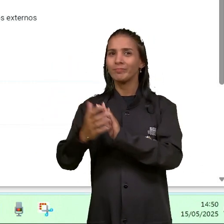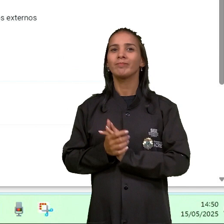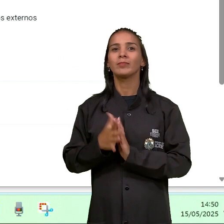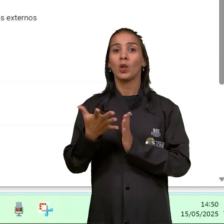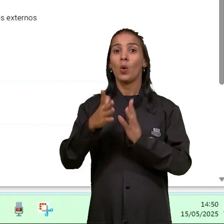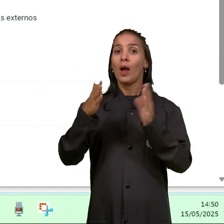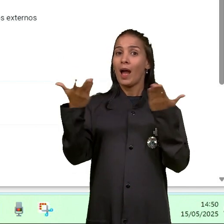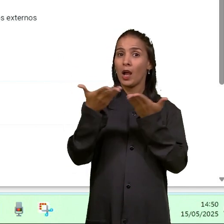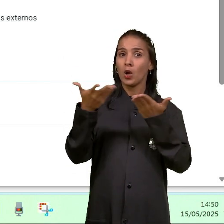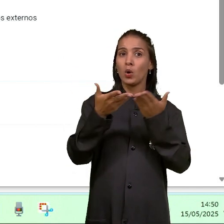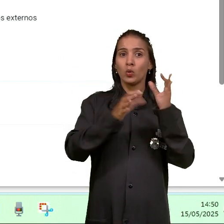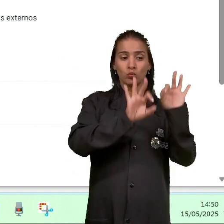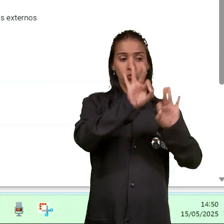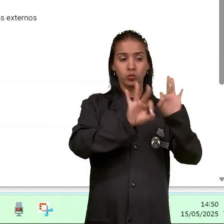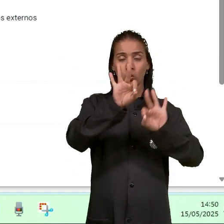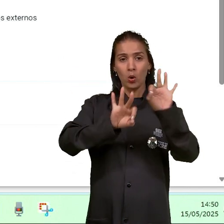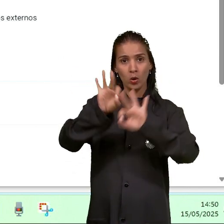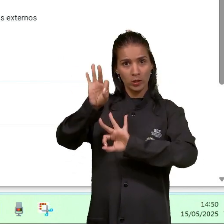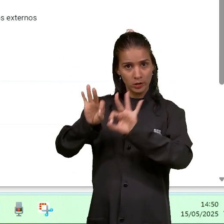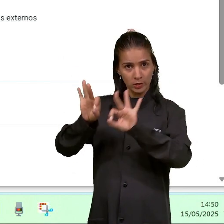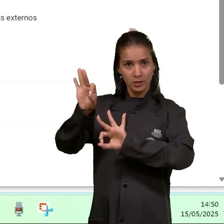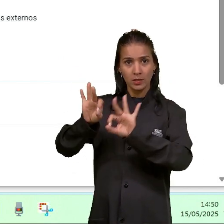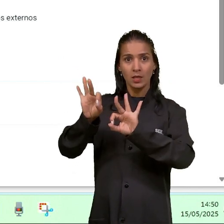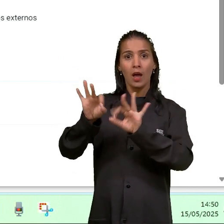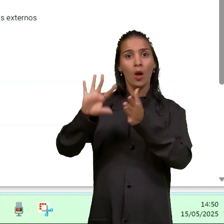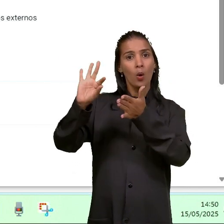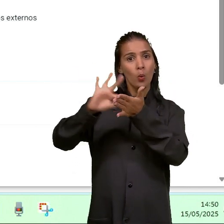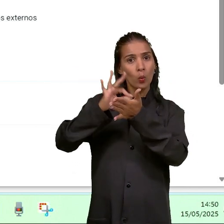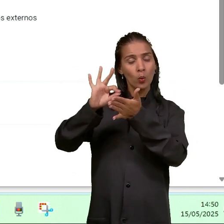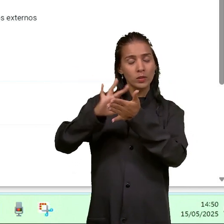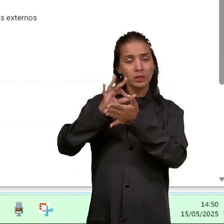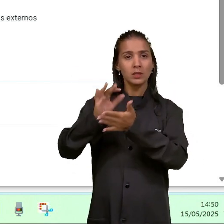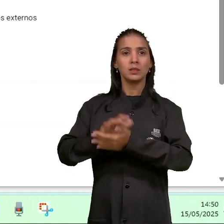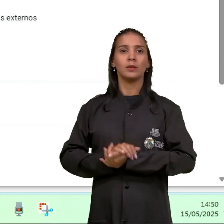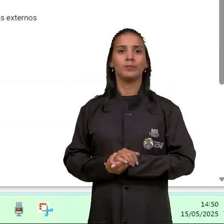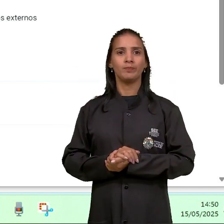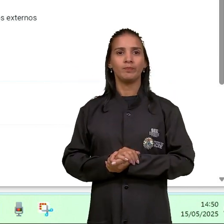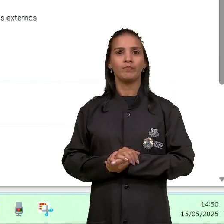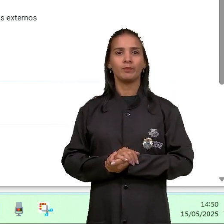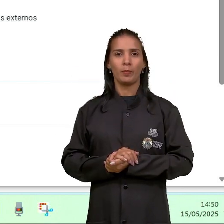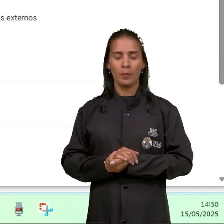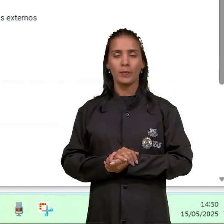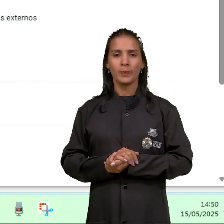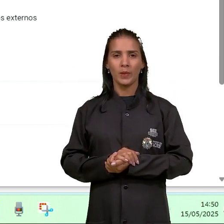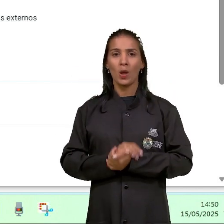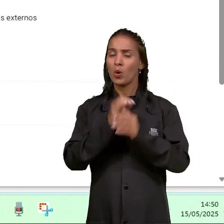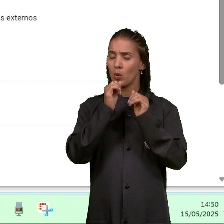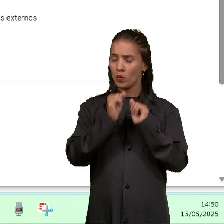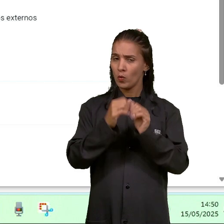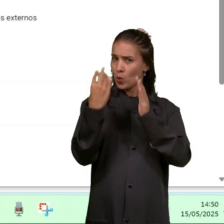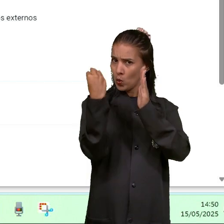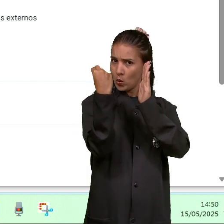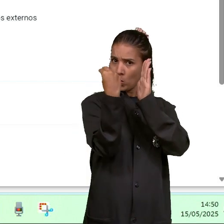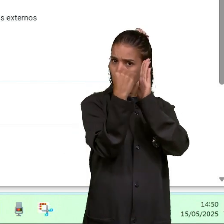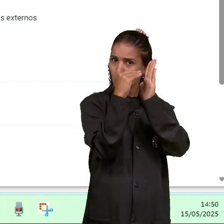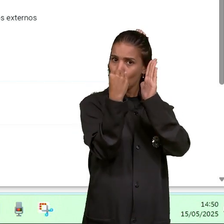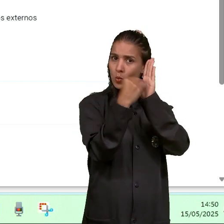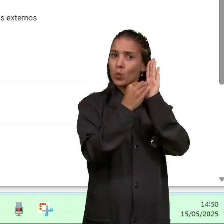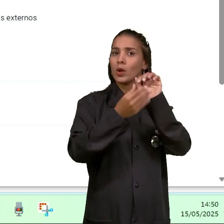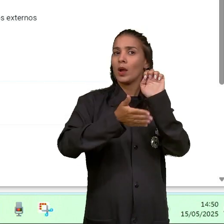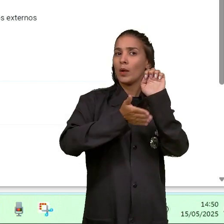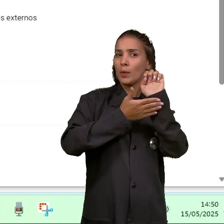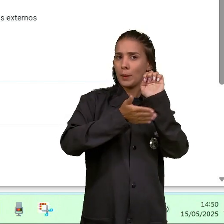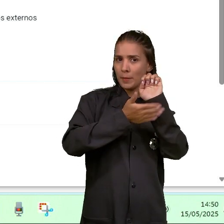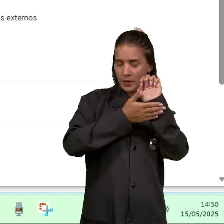pessoal? Então aqui, ó, onde tem aqui, ó, e-mail da unidade, eu vou colocar, você vai clicar aqui, vai aparecer o seu e-mail do seu órgão que você está